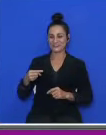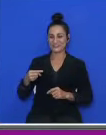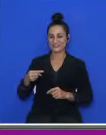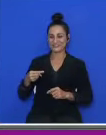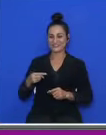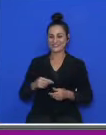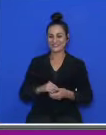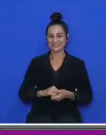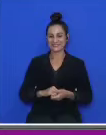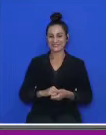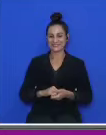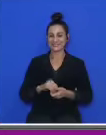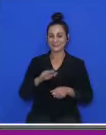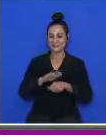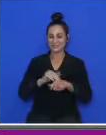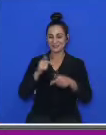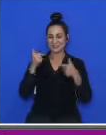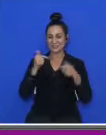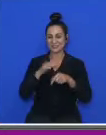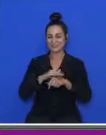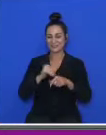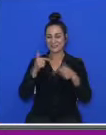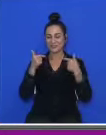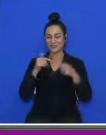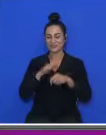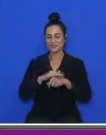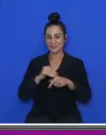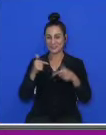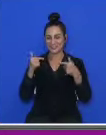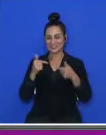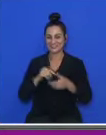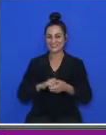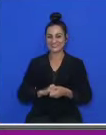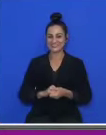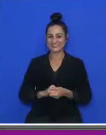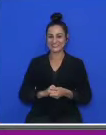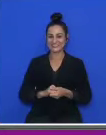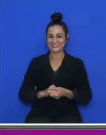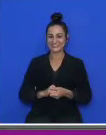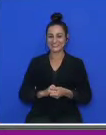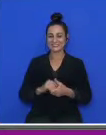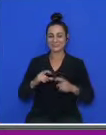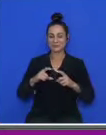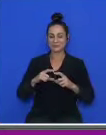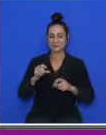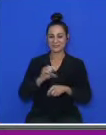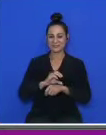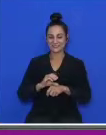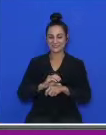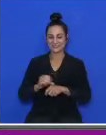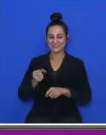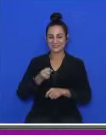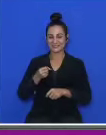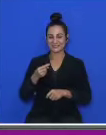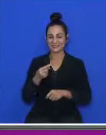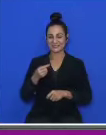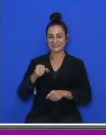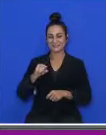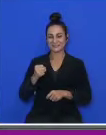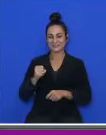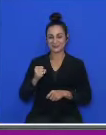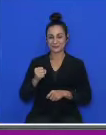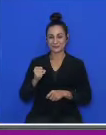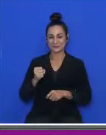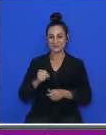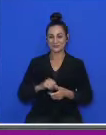21. Pode chamar que a sorte vem. Vem sorte, vem sorte. Bola cinza, número 18.